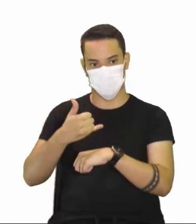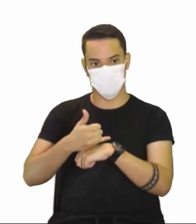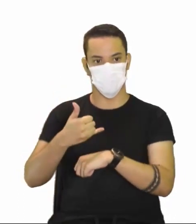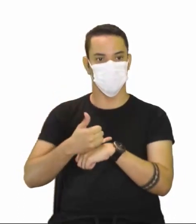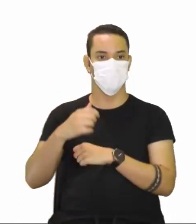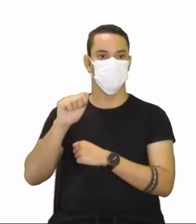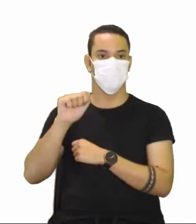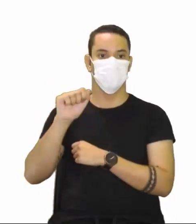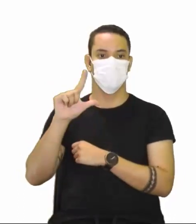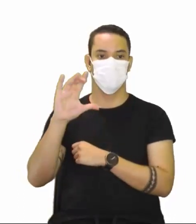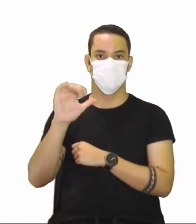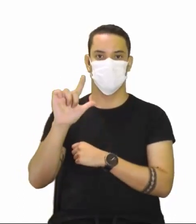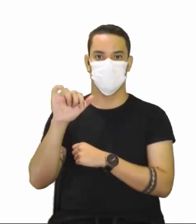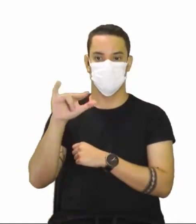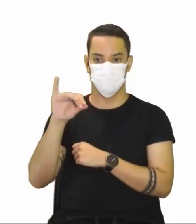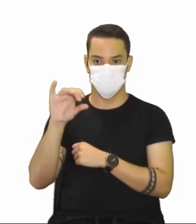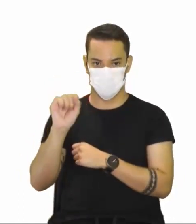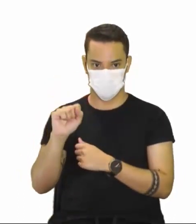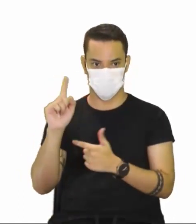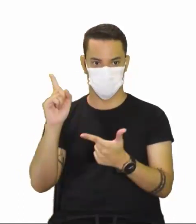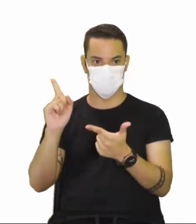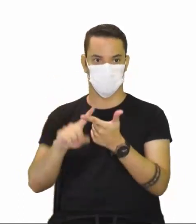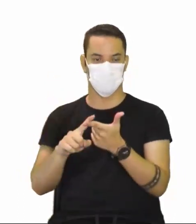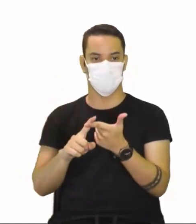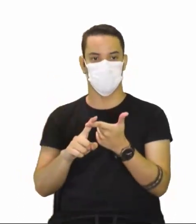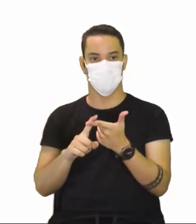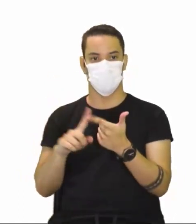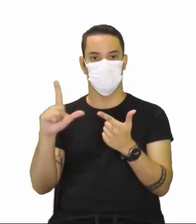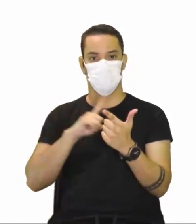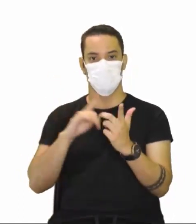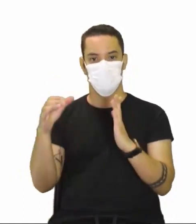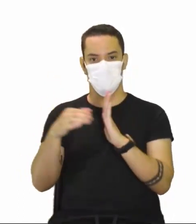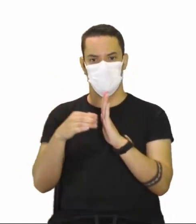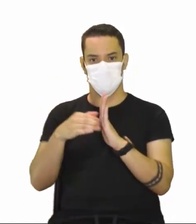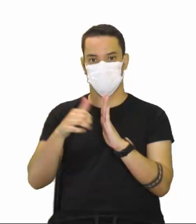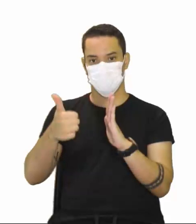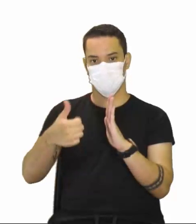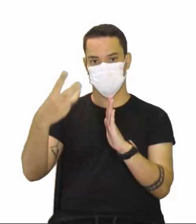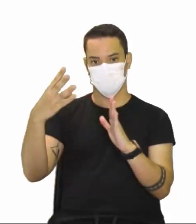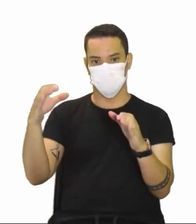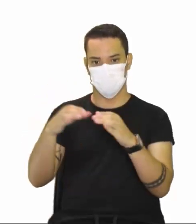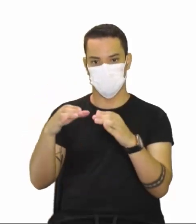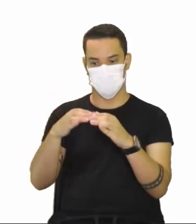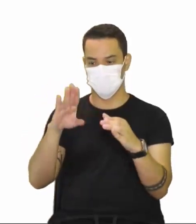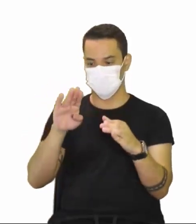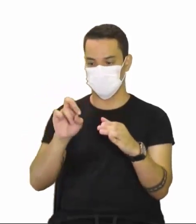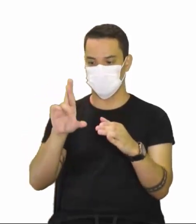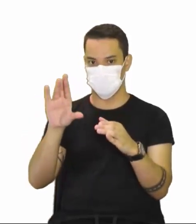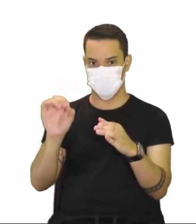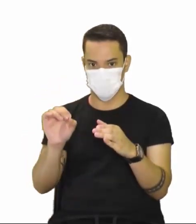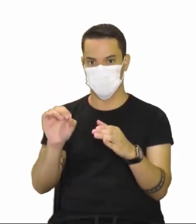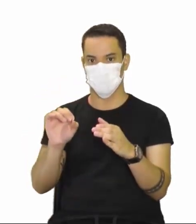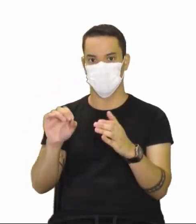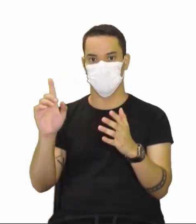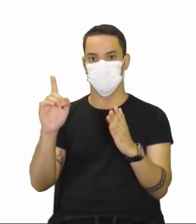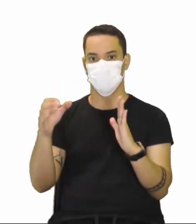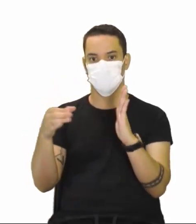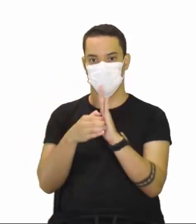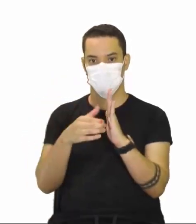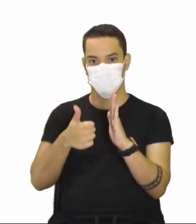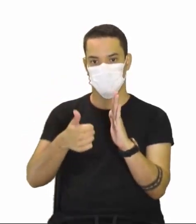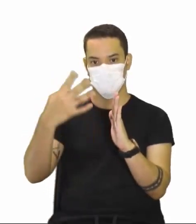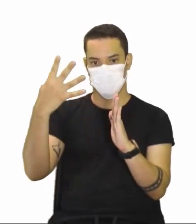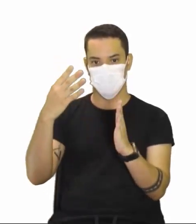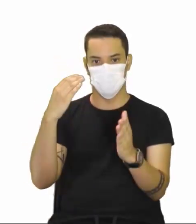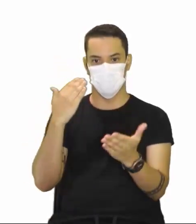terrosos, do grupo 1 e 2. Na 13, a família do boro, que é o grupo do boro, porque começa com o boro. 14 começa